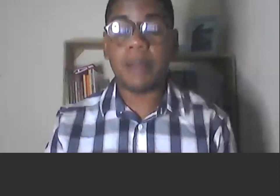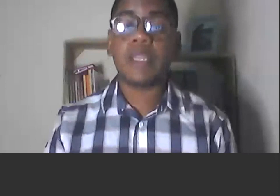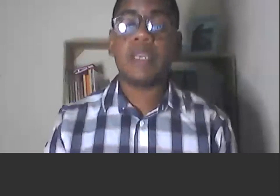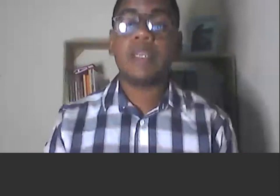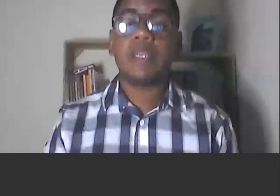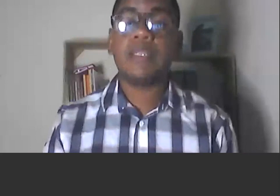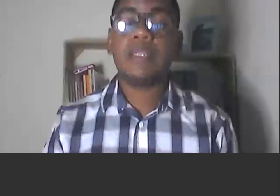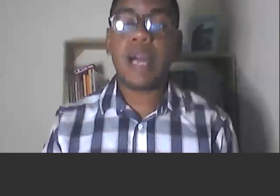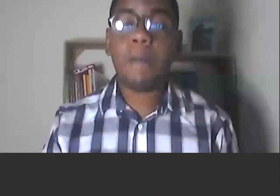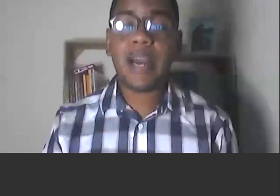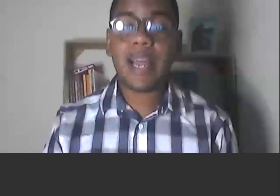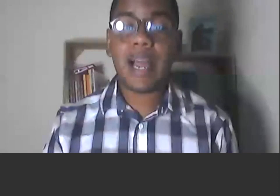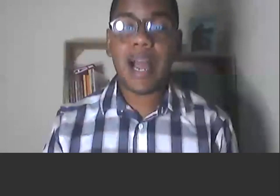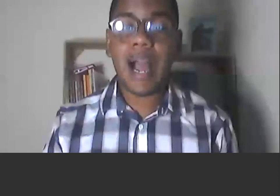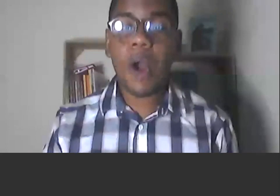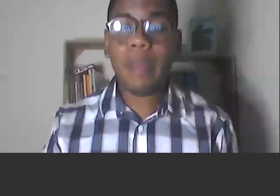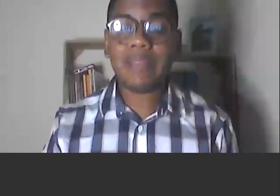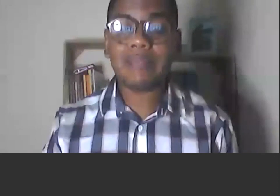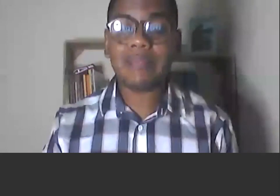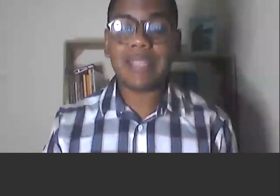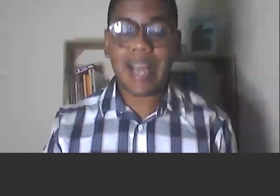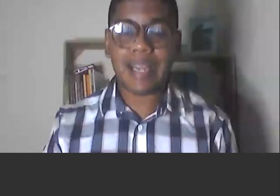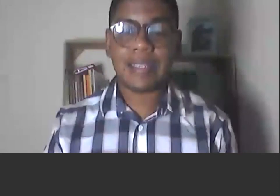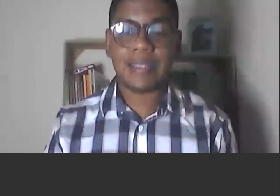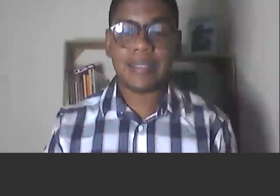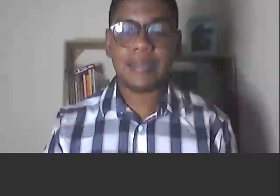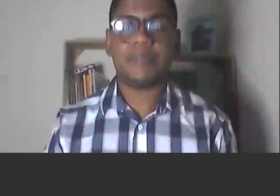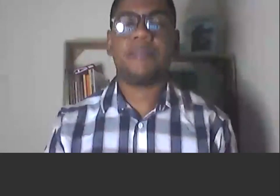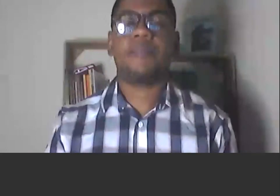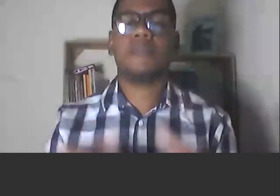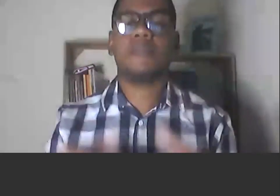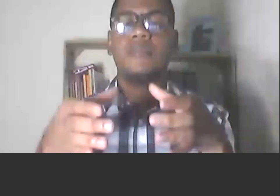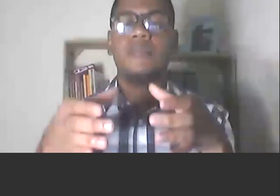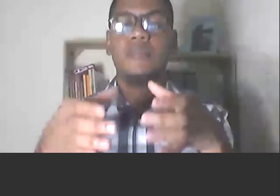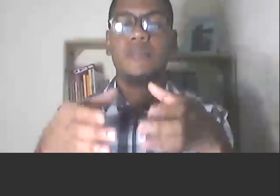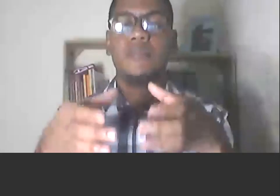Vamos lá. Sinal para aumentar.